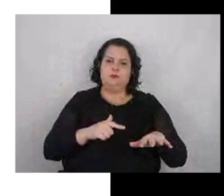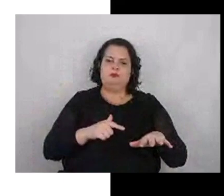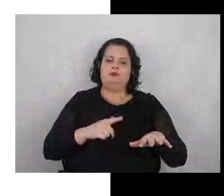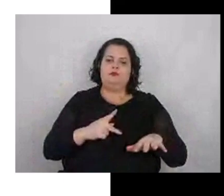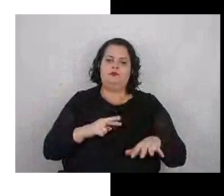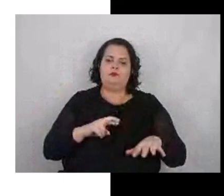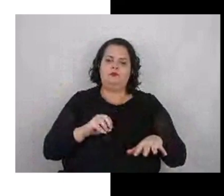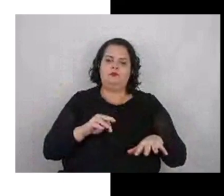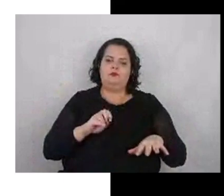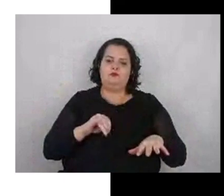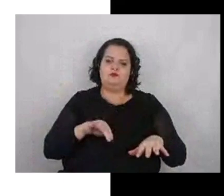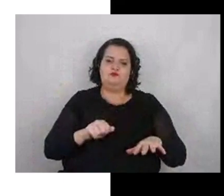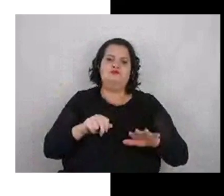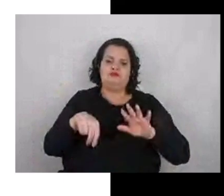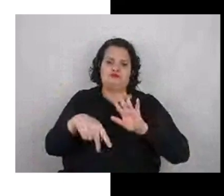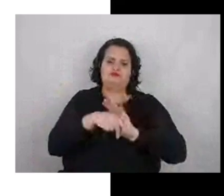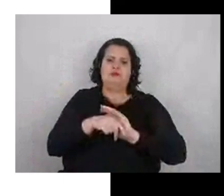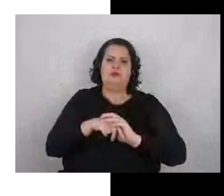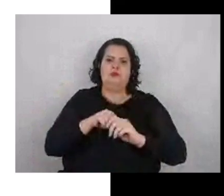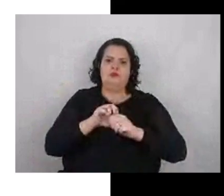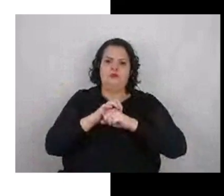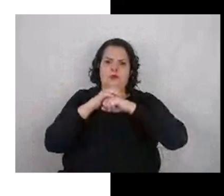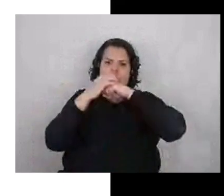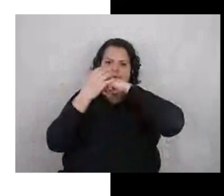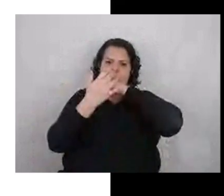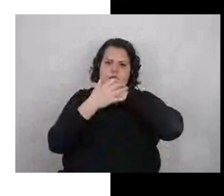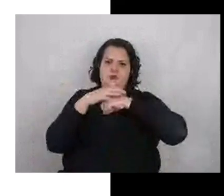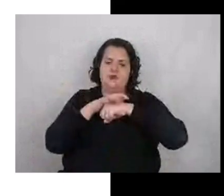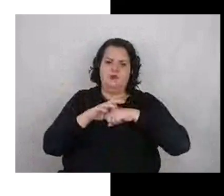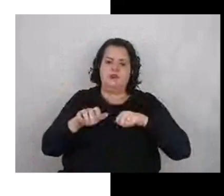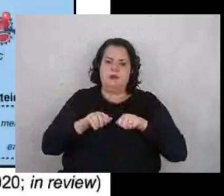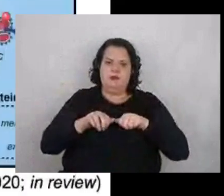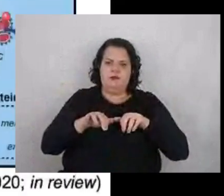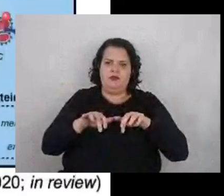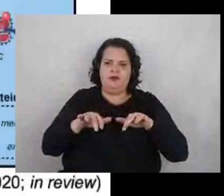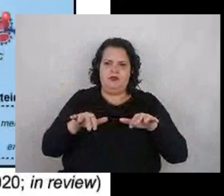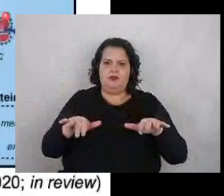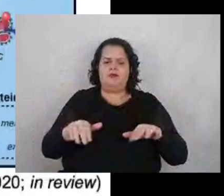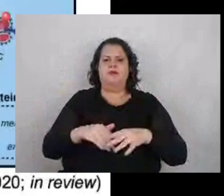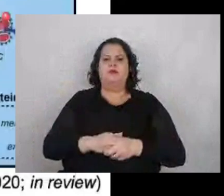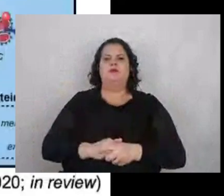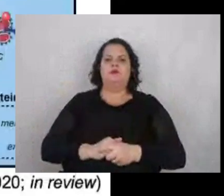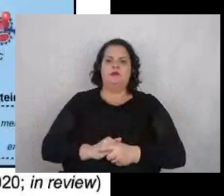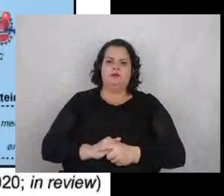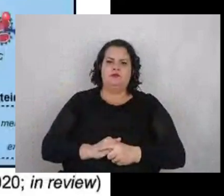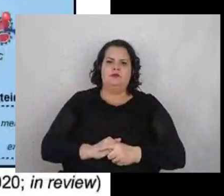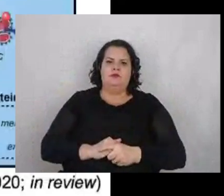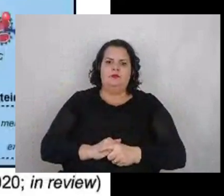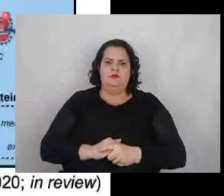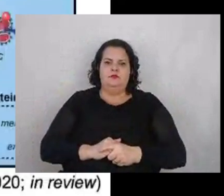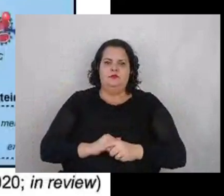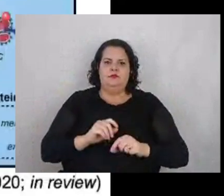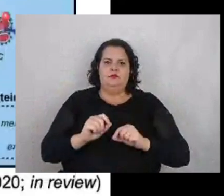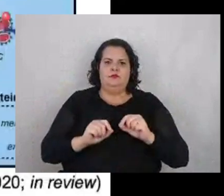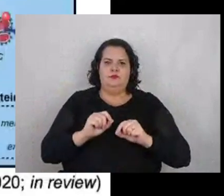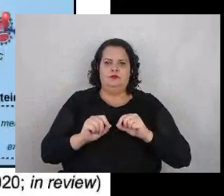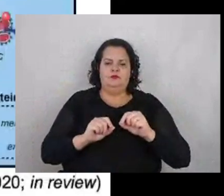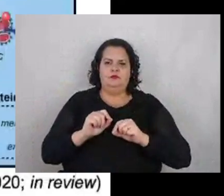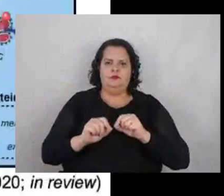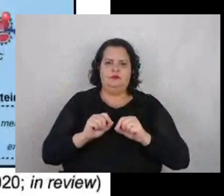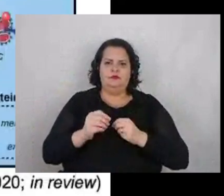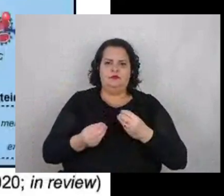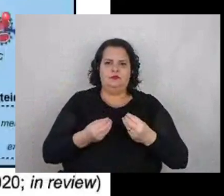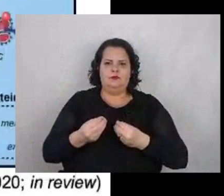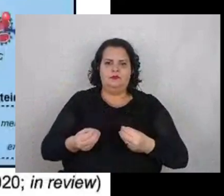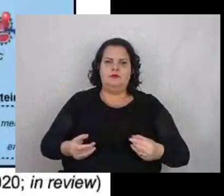potencial alvo terapêutico para a Covid-19. Então, como a autofagia, dessa forma, se relaciona com o mecanismo de entrada